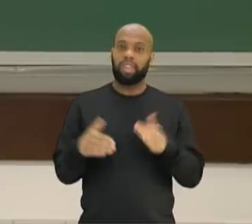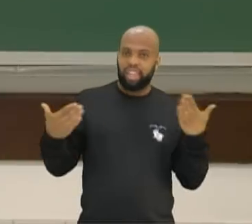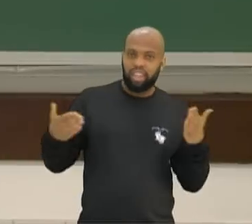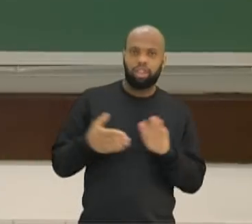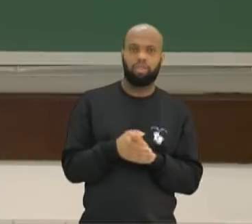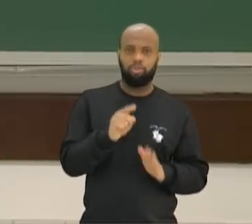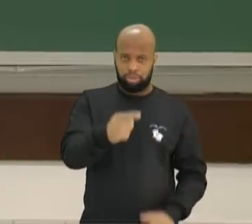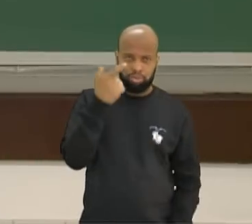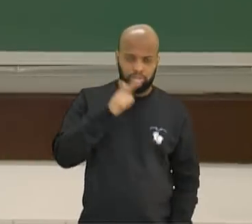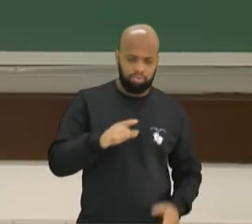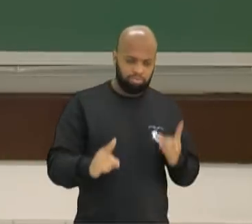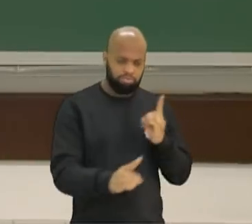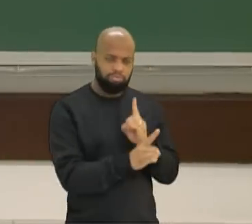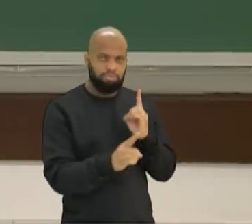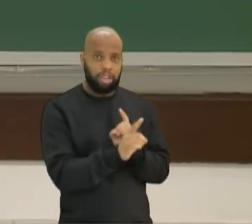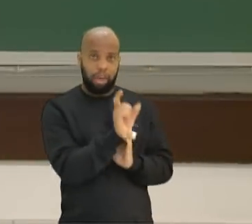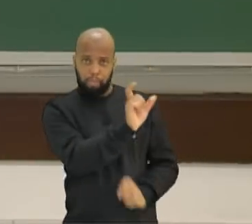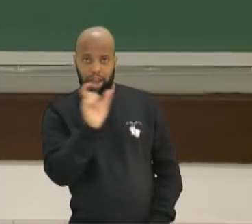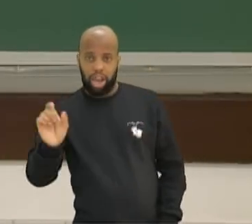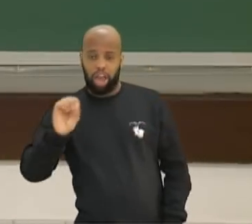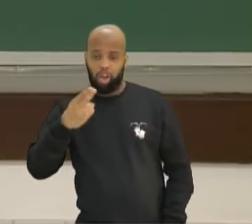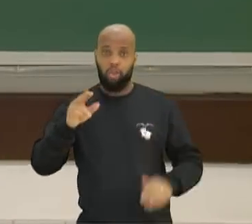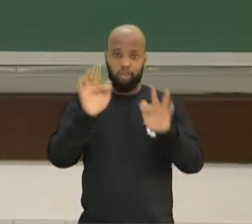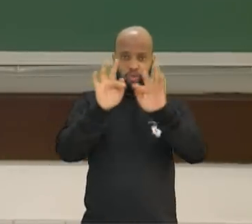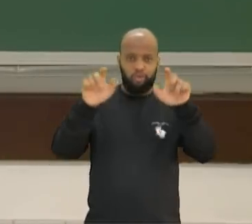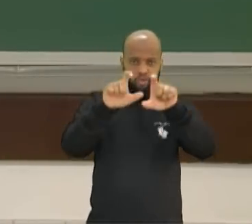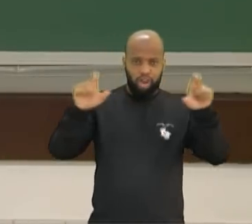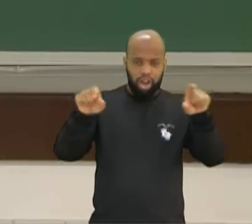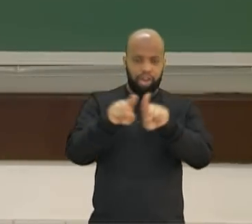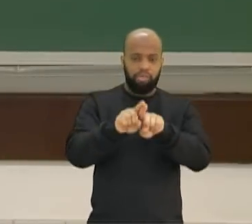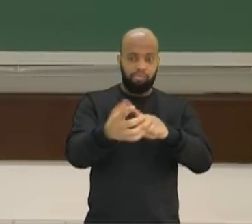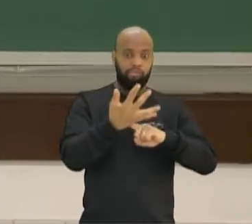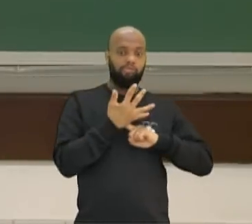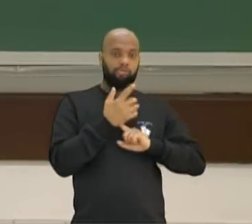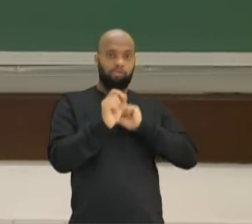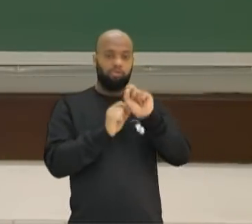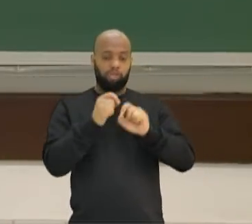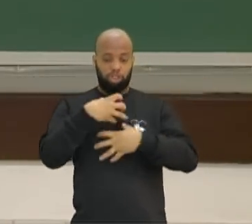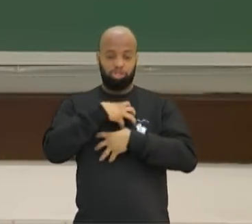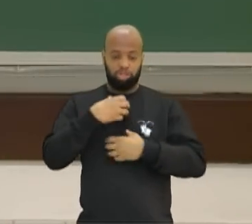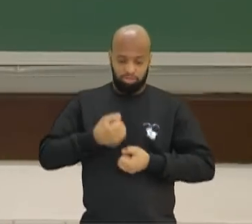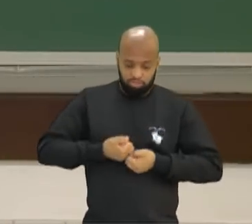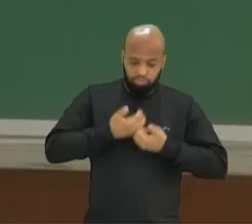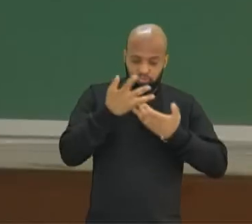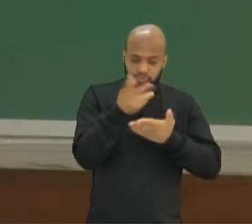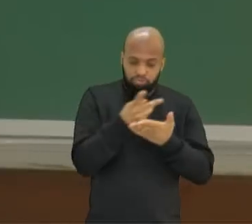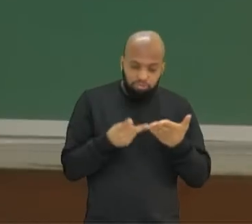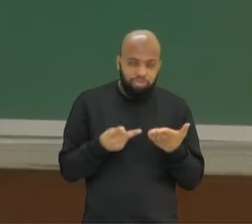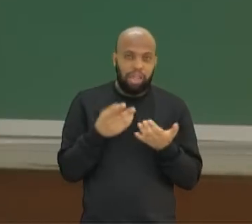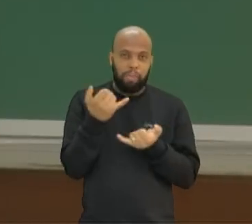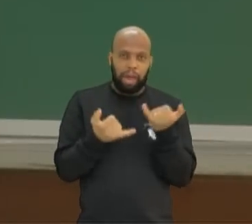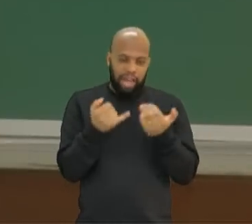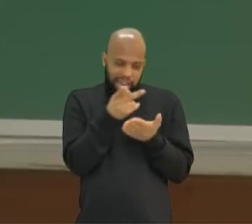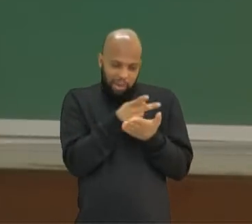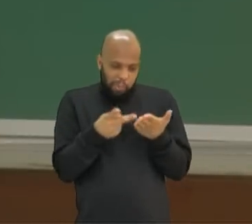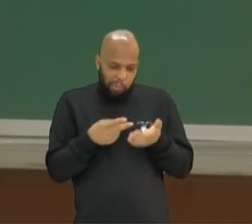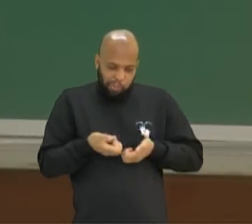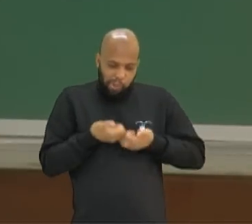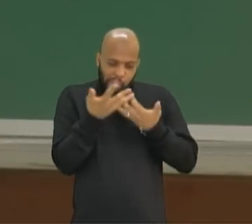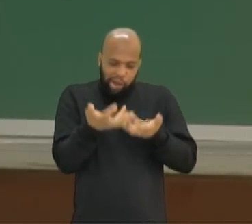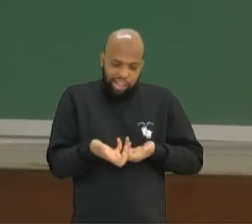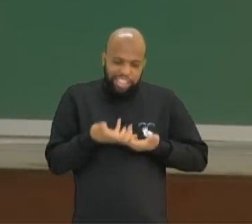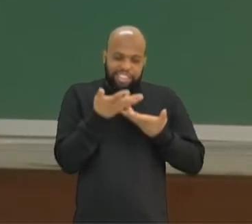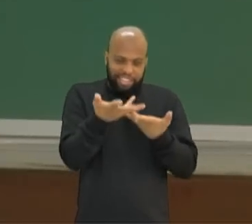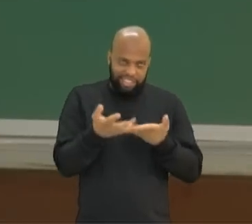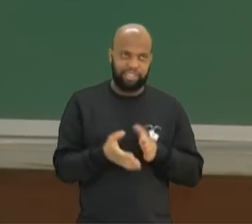Então, conseguiram localizar palavras ou expressões para trazer ali uma certa dose de poesia para o conto?